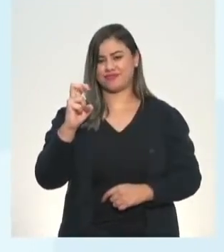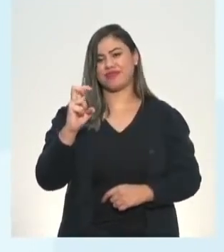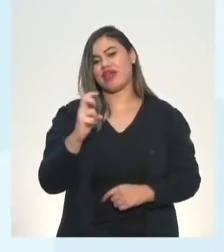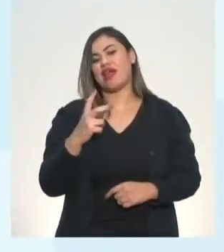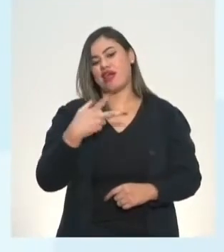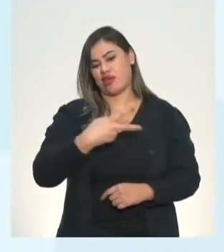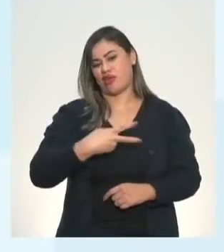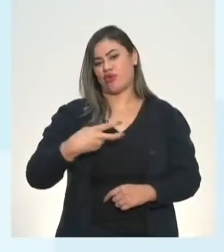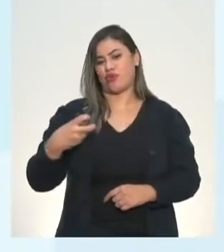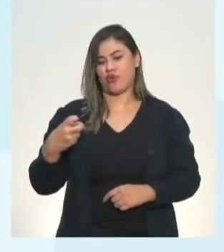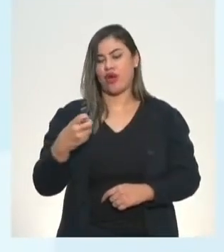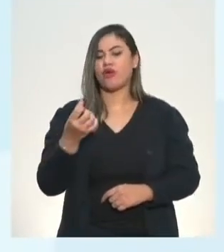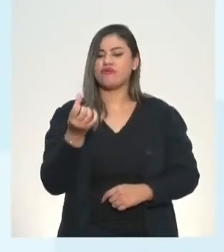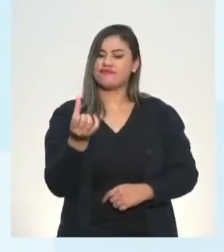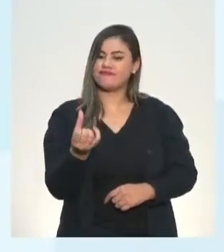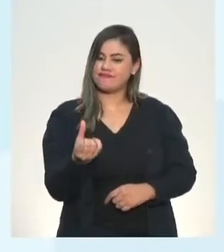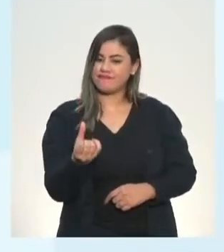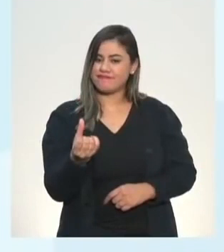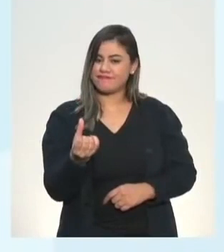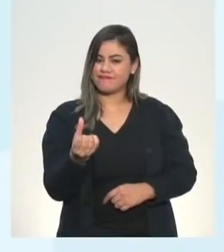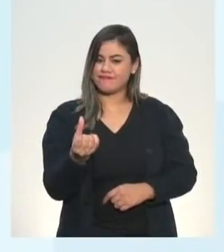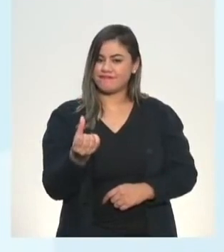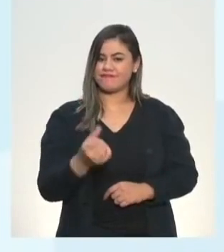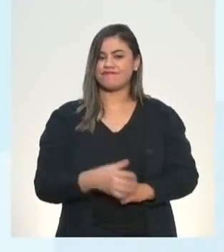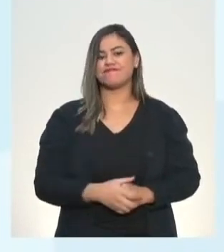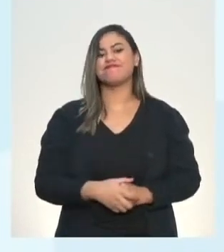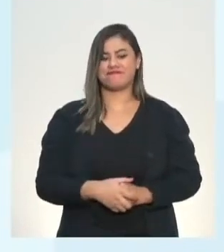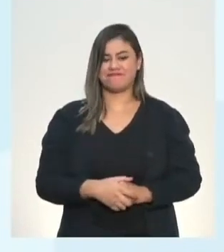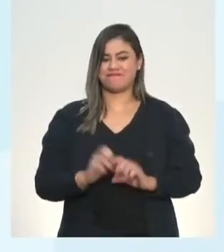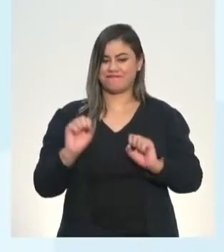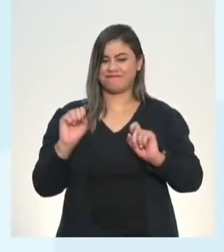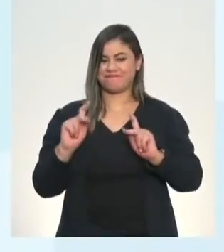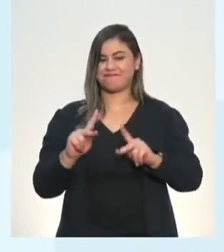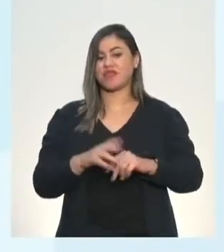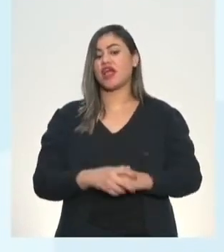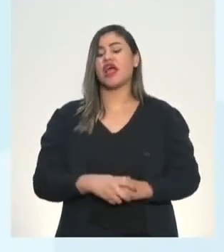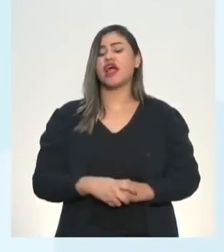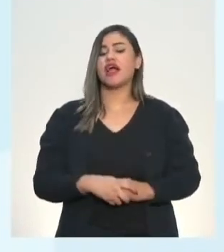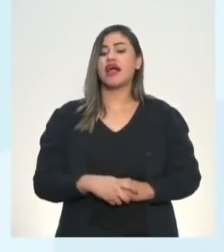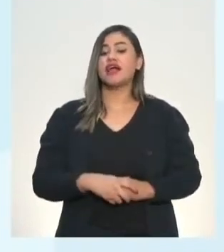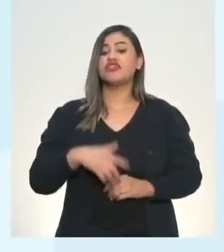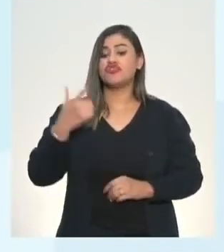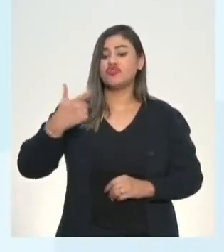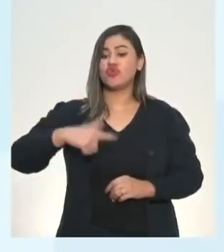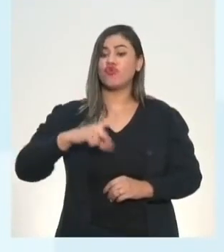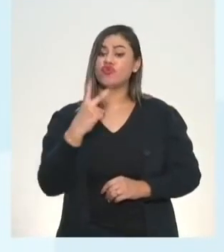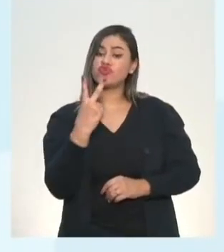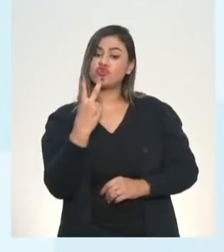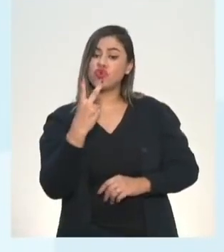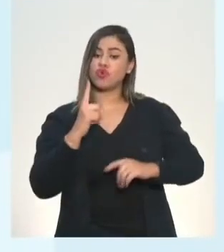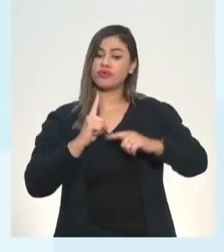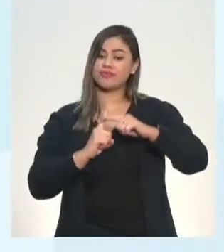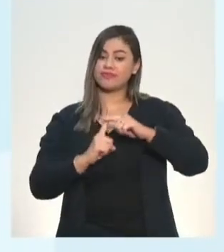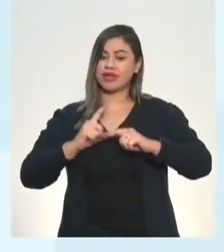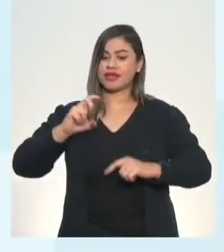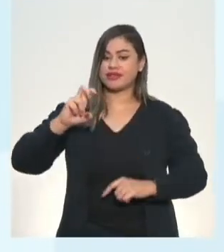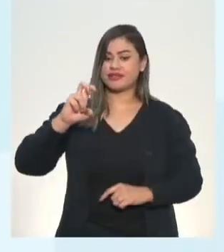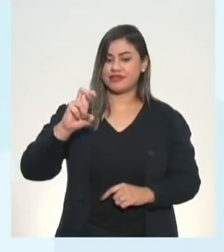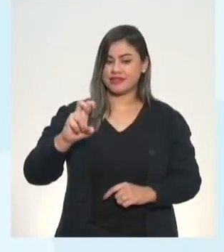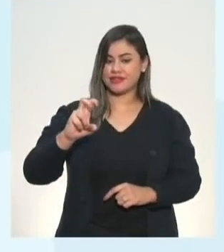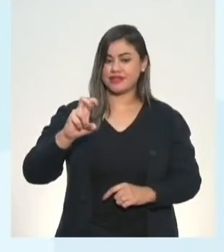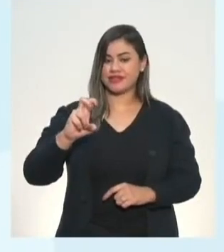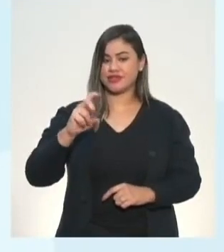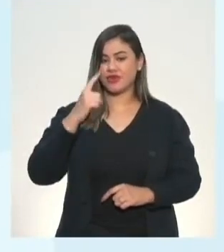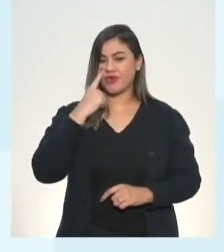que a posição 1 mais 5 igual a 6. Ok? Segundo elemento, perceba que o segundo elemento, naturalmente, ocupa